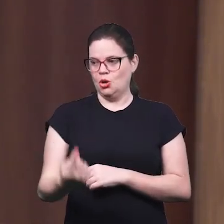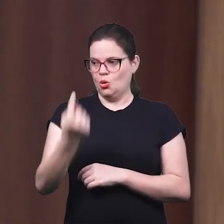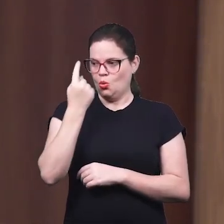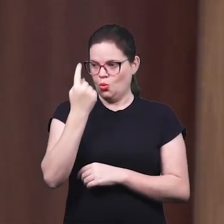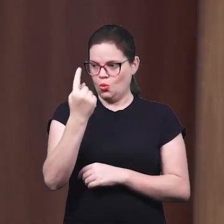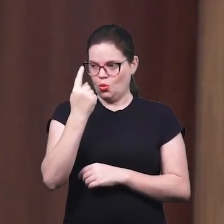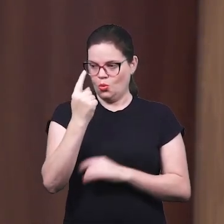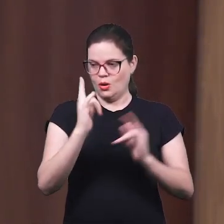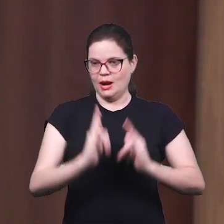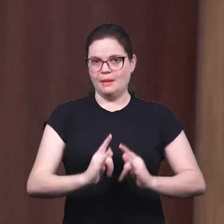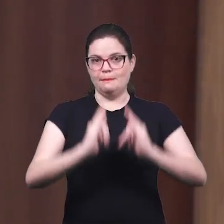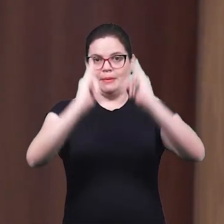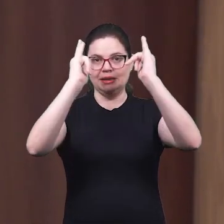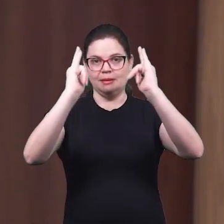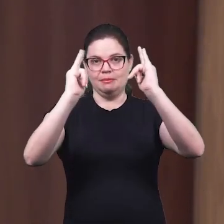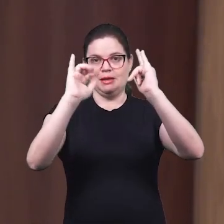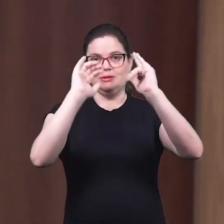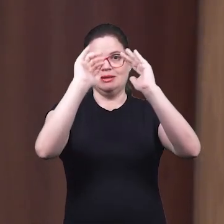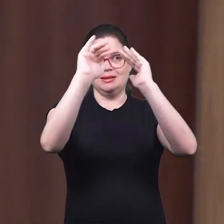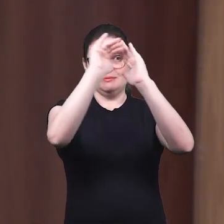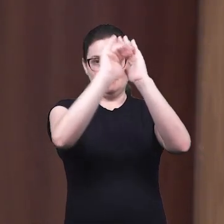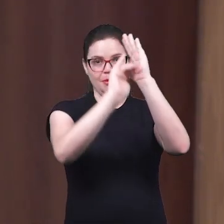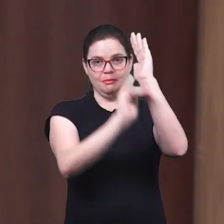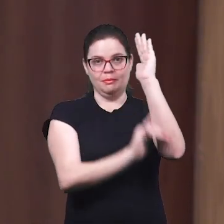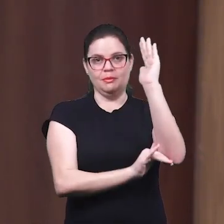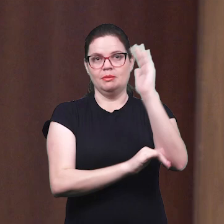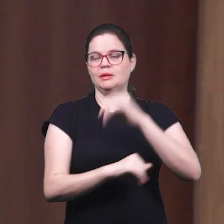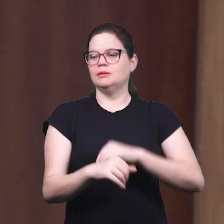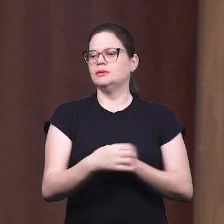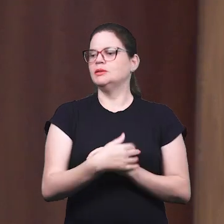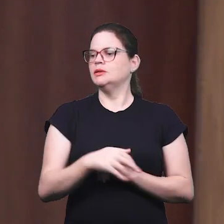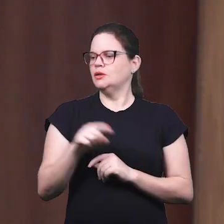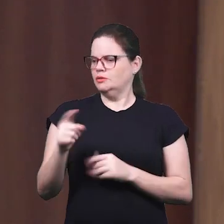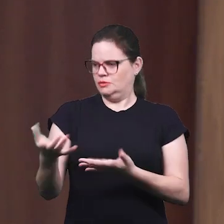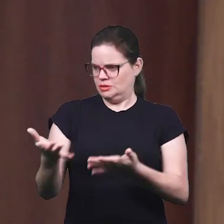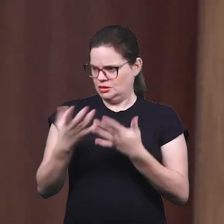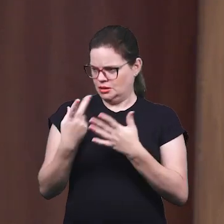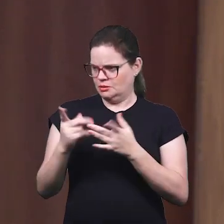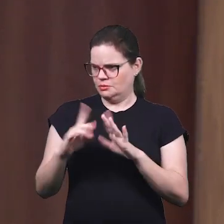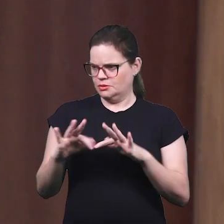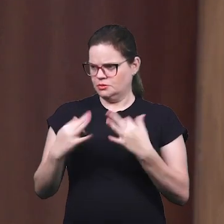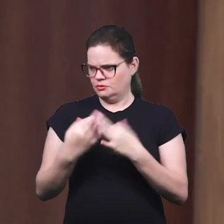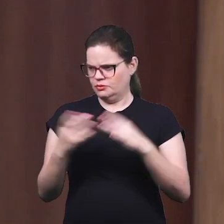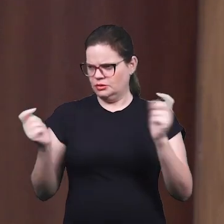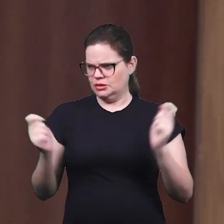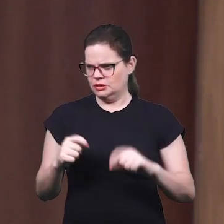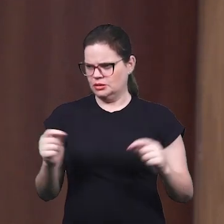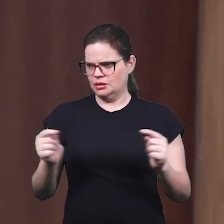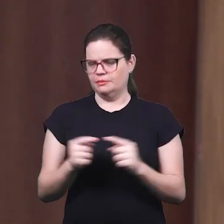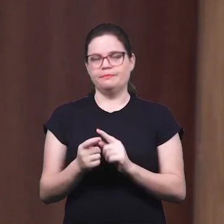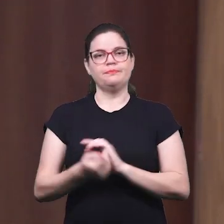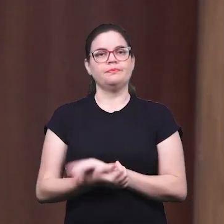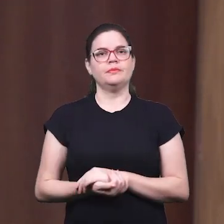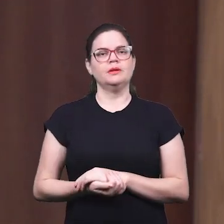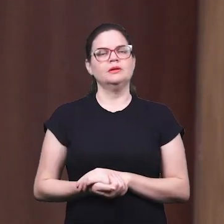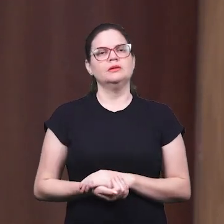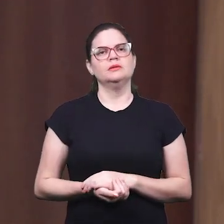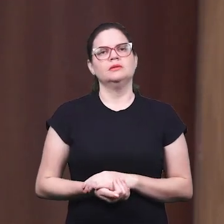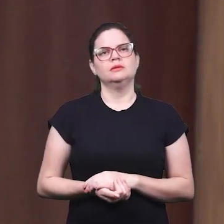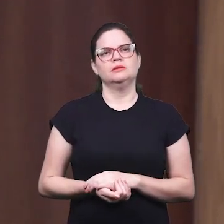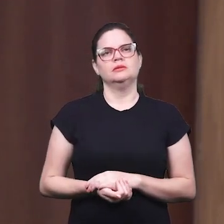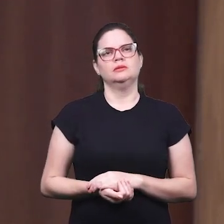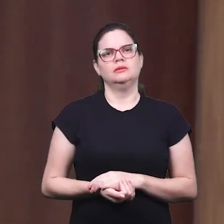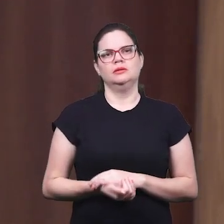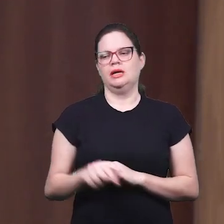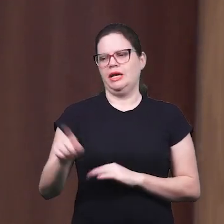apartamento por andar, de 400 e poucos metros quadrados. É o ideal para você e sua família. Ele já com outra mulher, já casado.